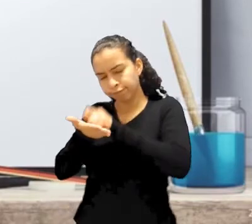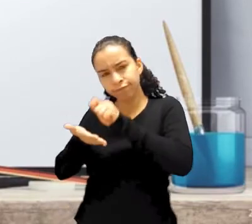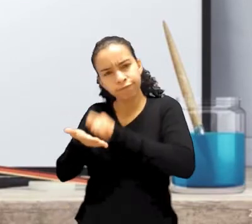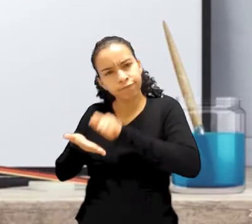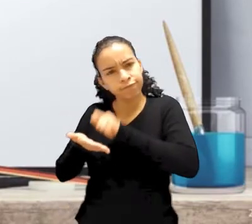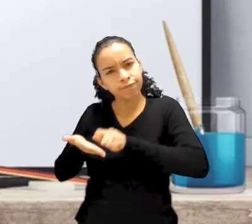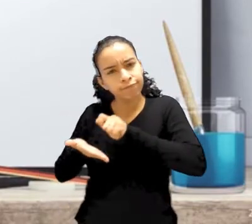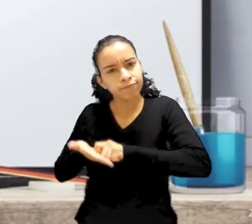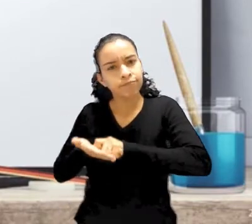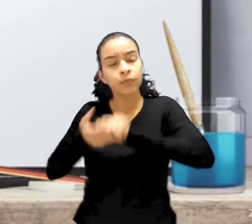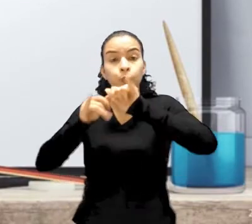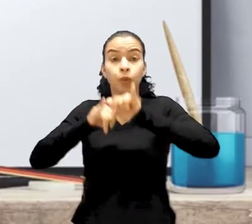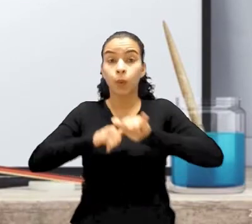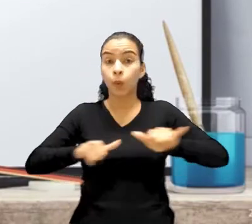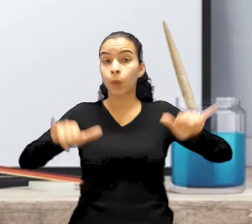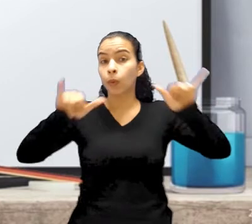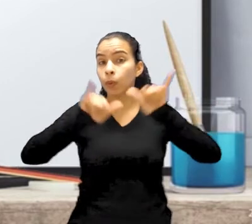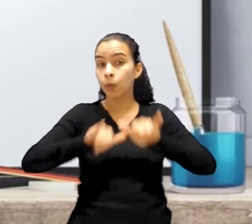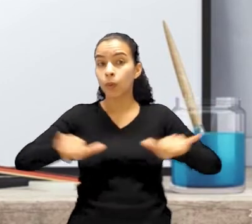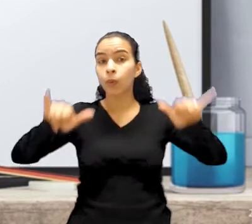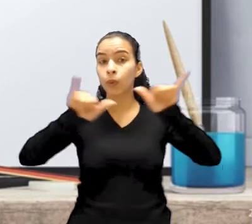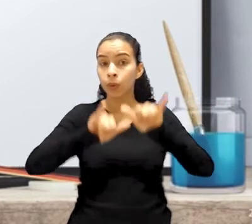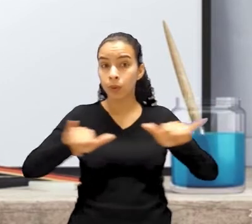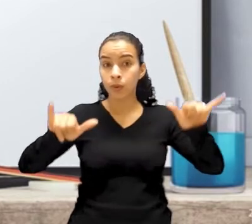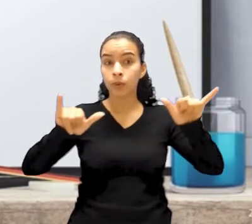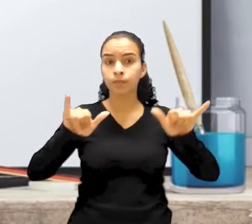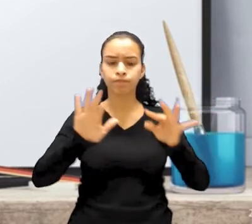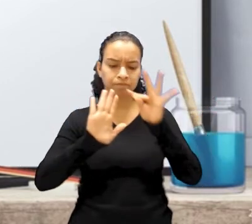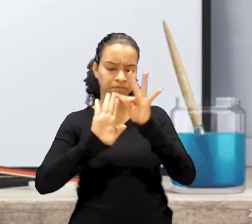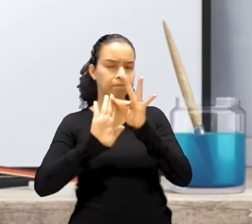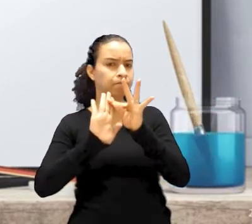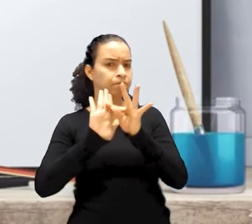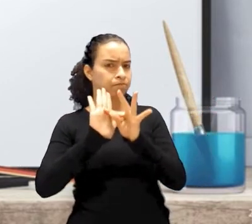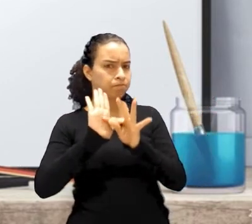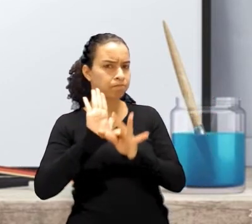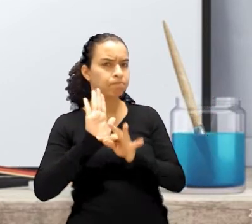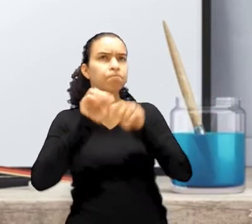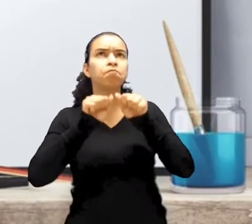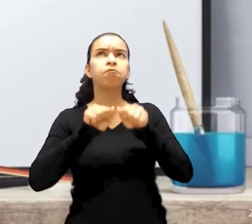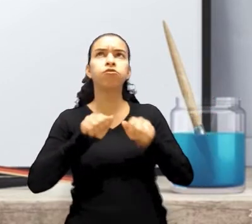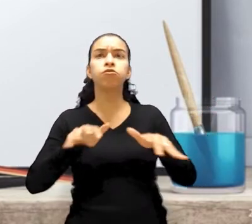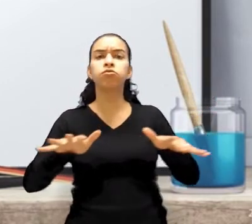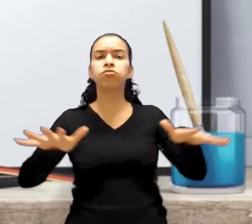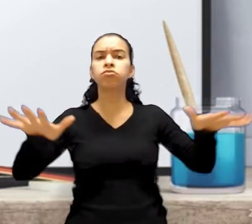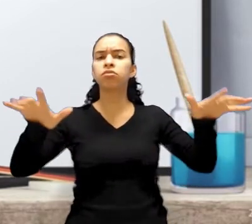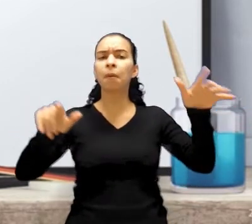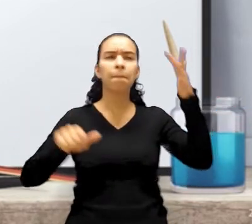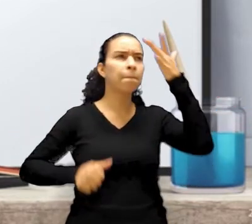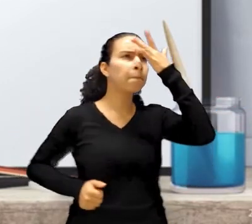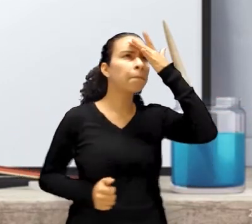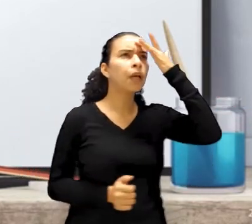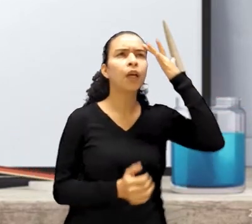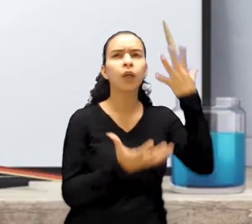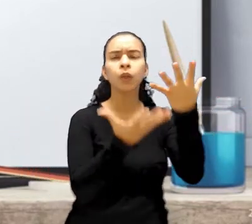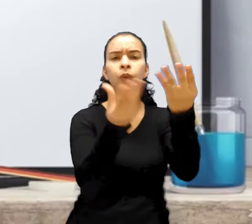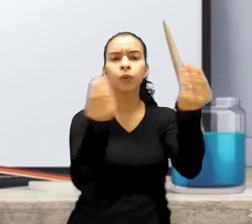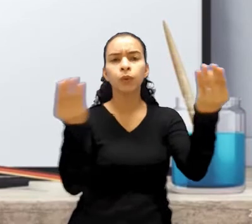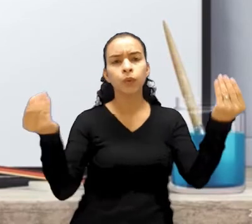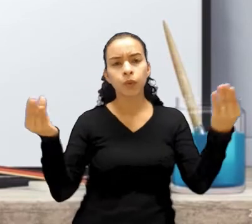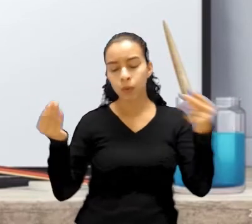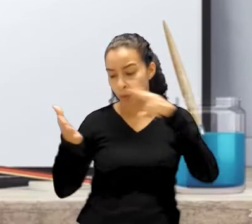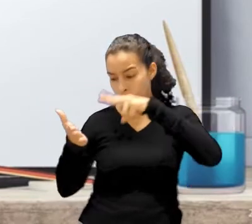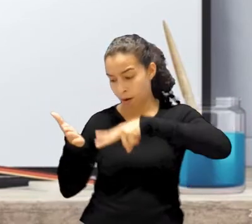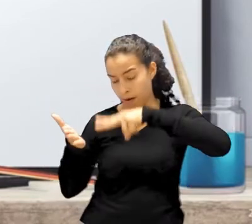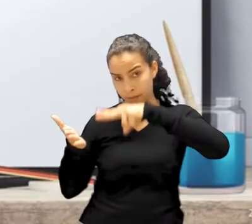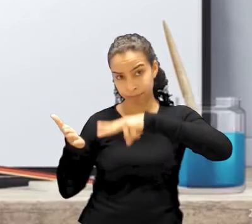porque veja que ele vai abranger muitas pessoas, né? Porque as academias, e quando eu falo